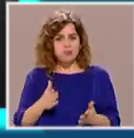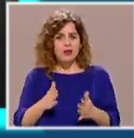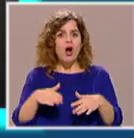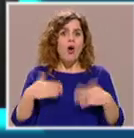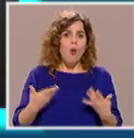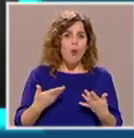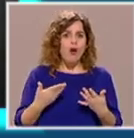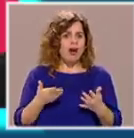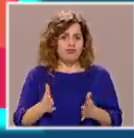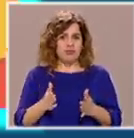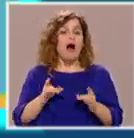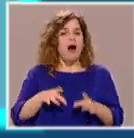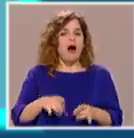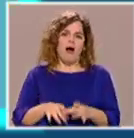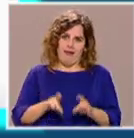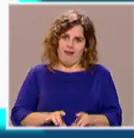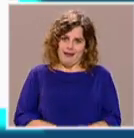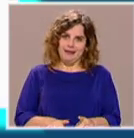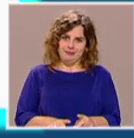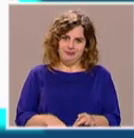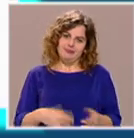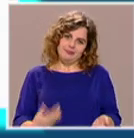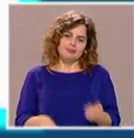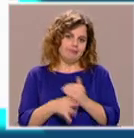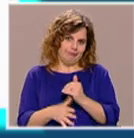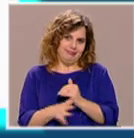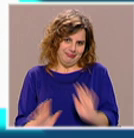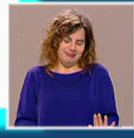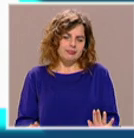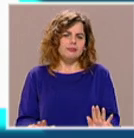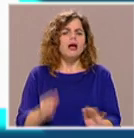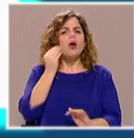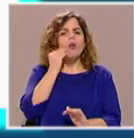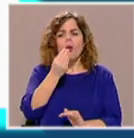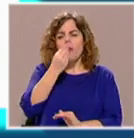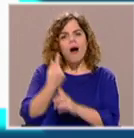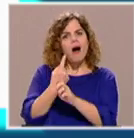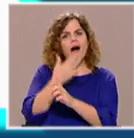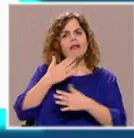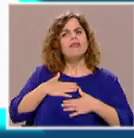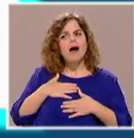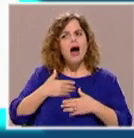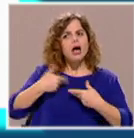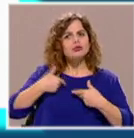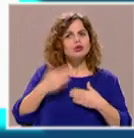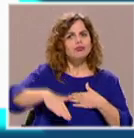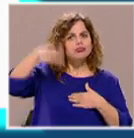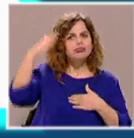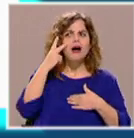eliminado. Sabes como te deves alimentar para poderes crescer e ter uma vida